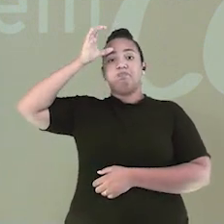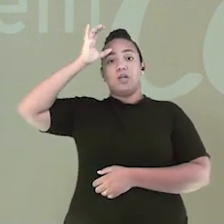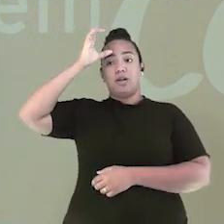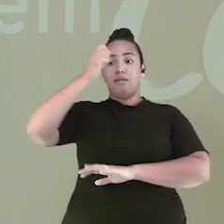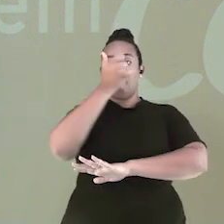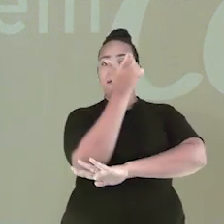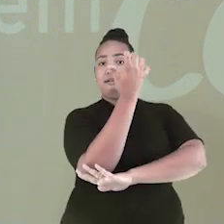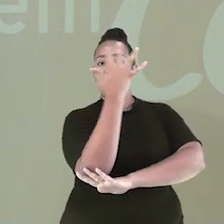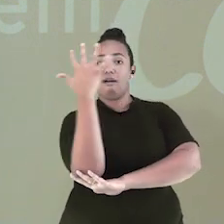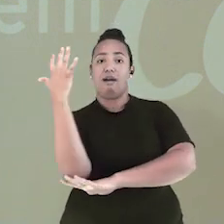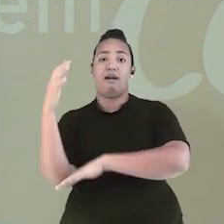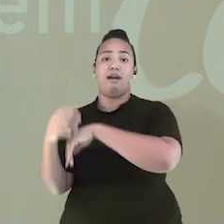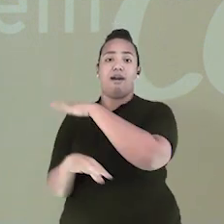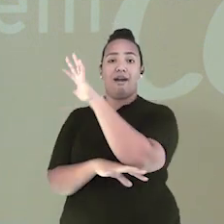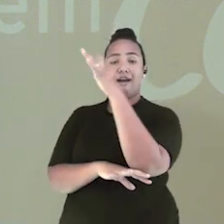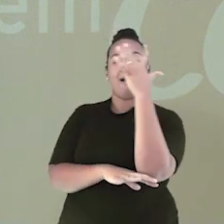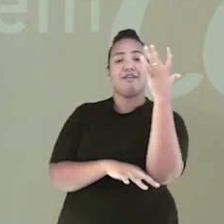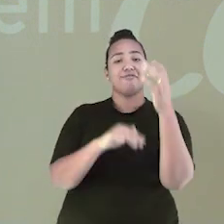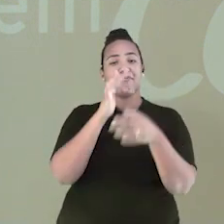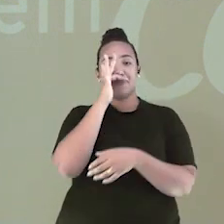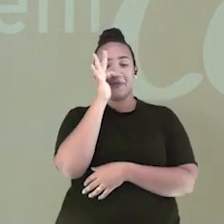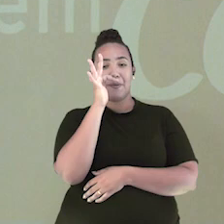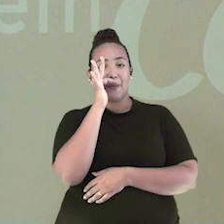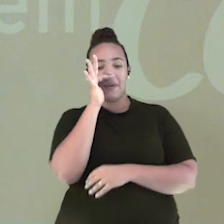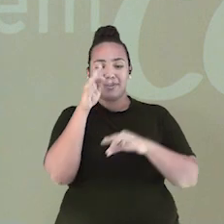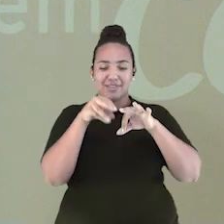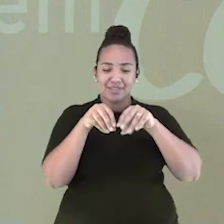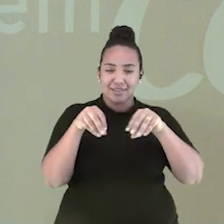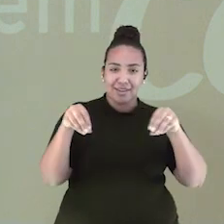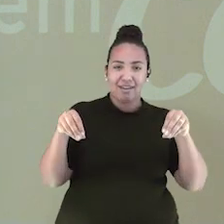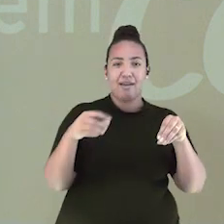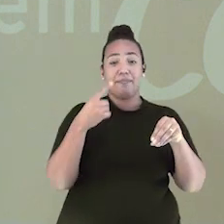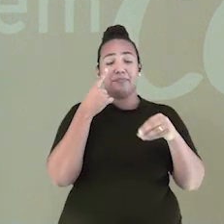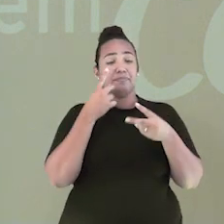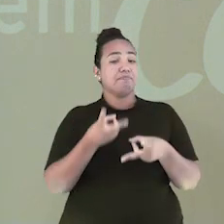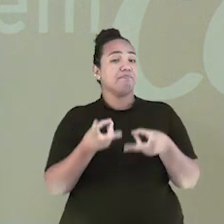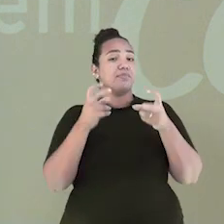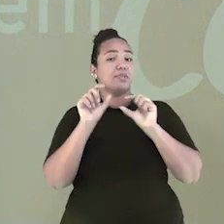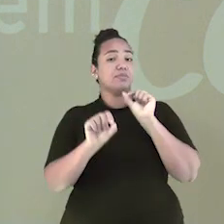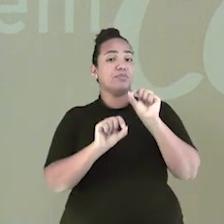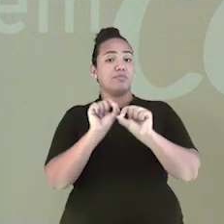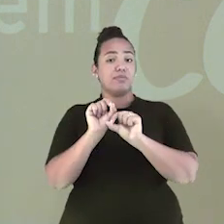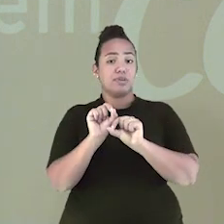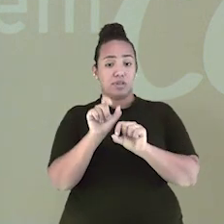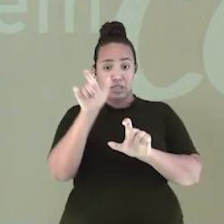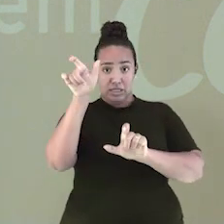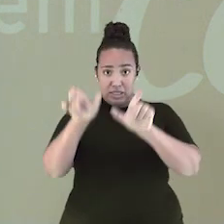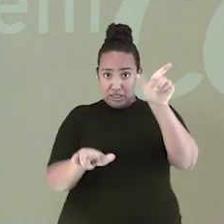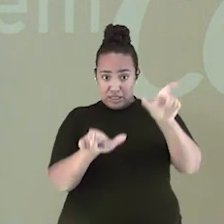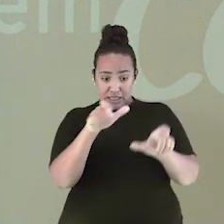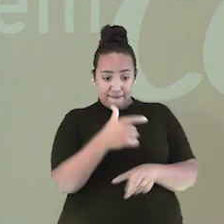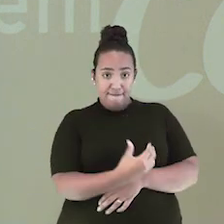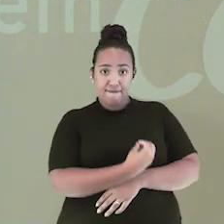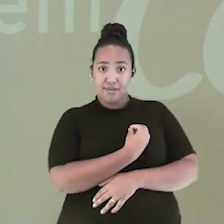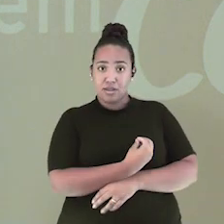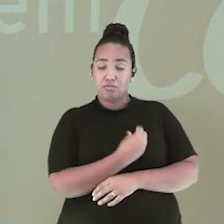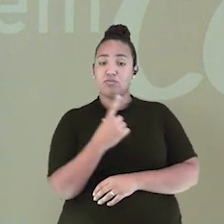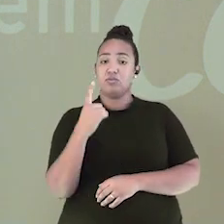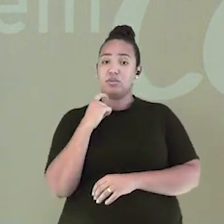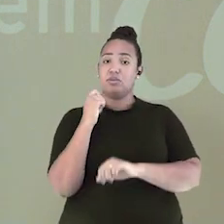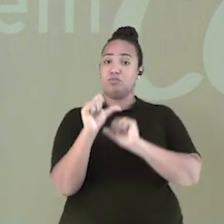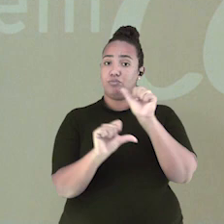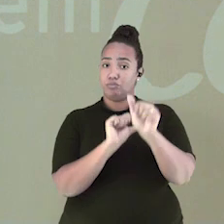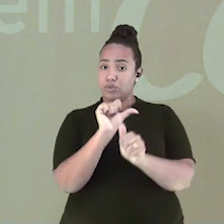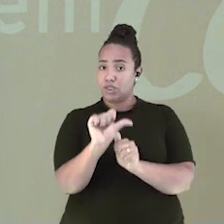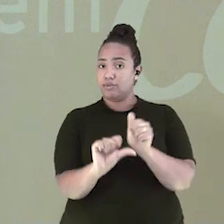e da geologia de muitas terras. Ele observou que os seres vivos sofrem modificações que podem ser passadas para as